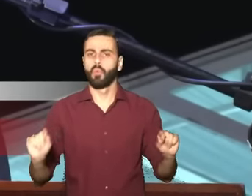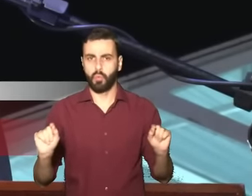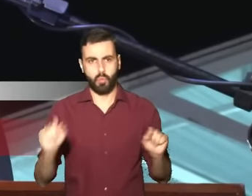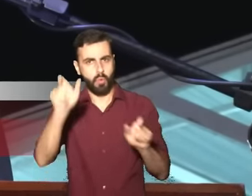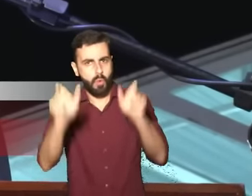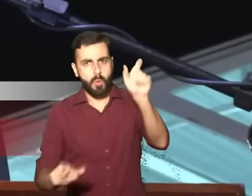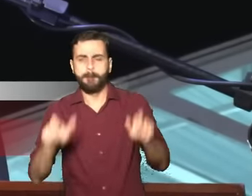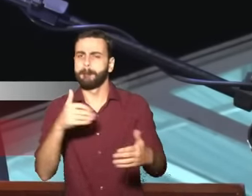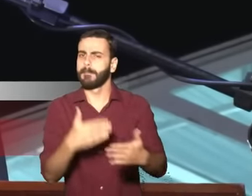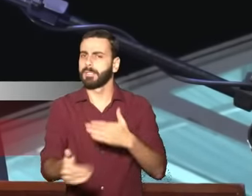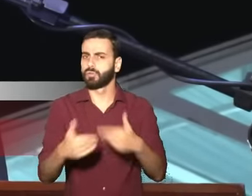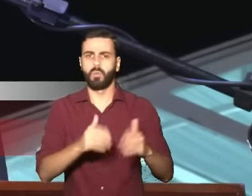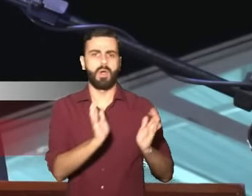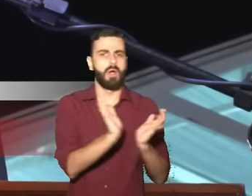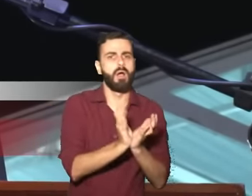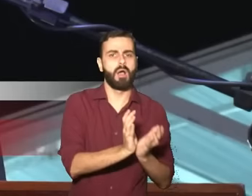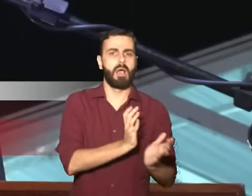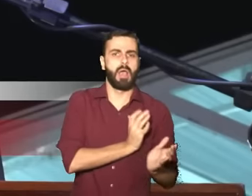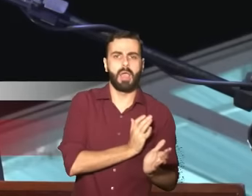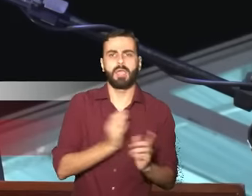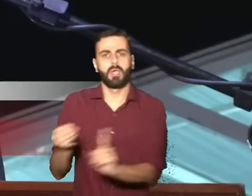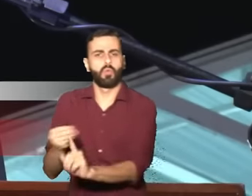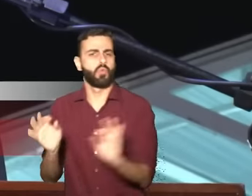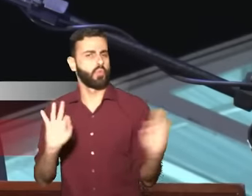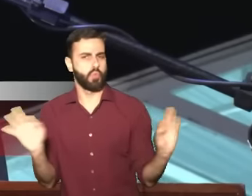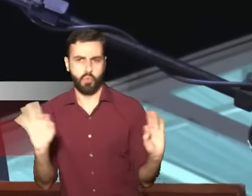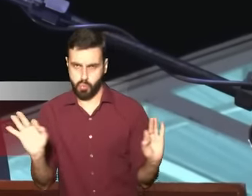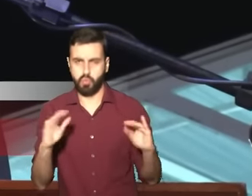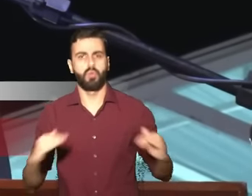sem distinção de classe social